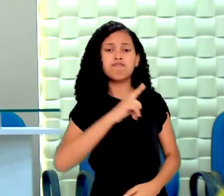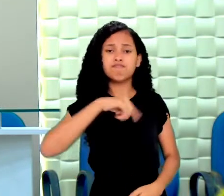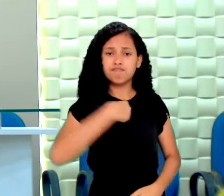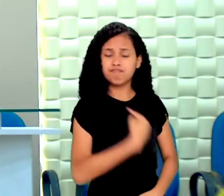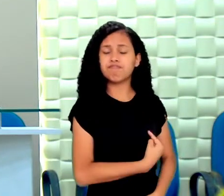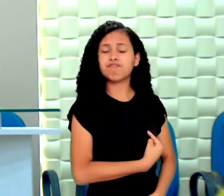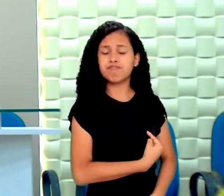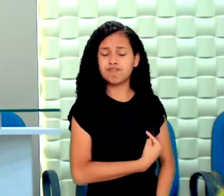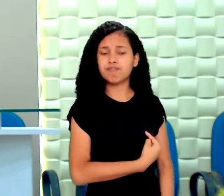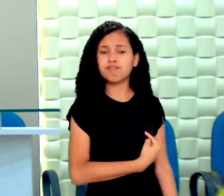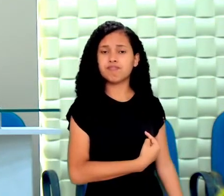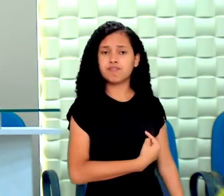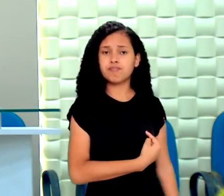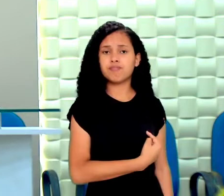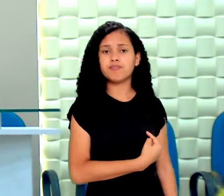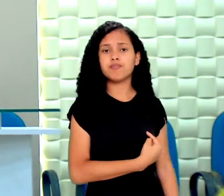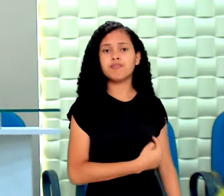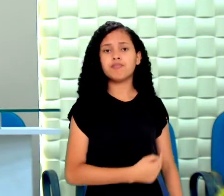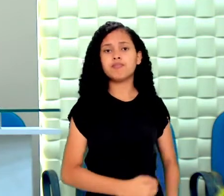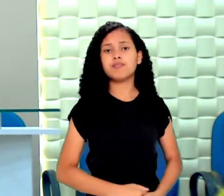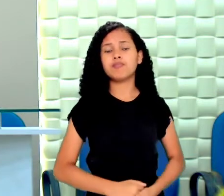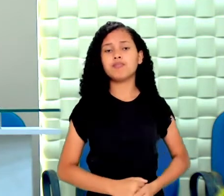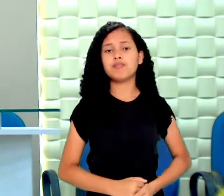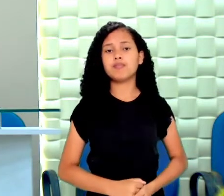seja o seu santo nome.